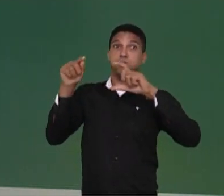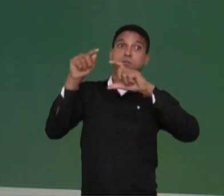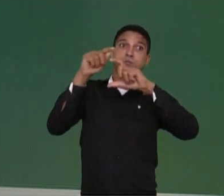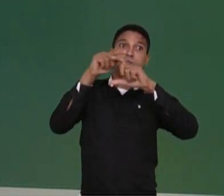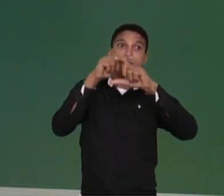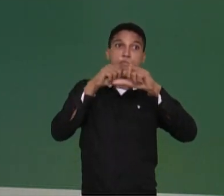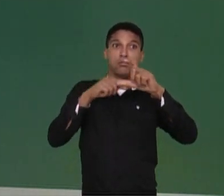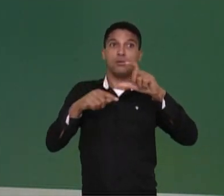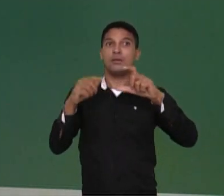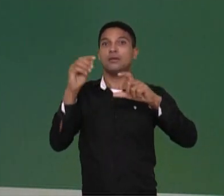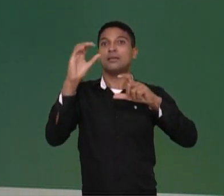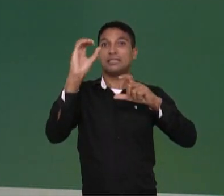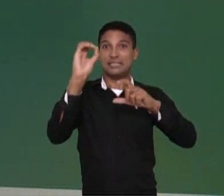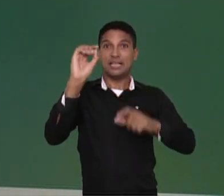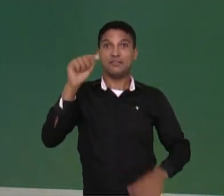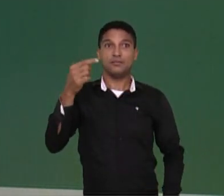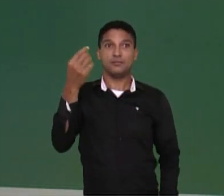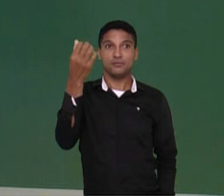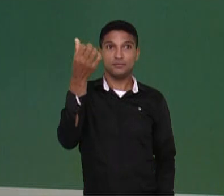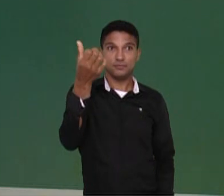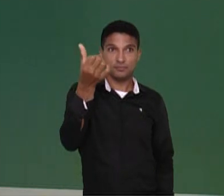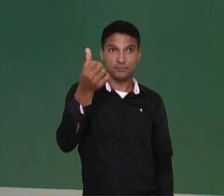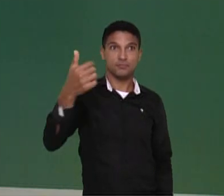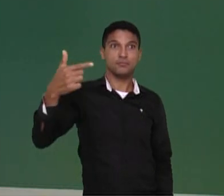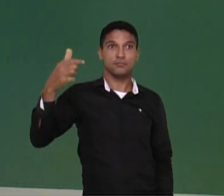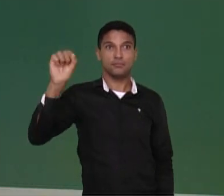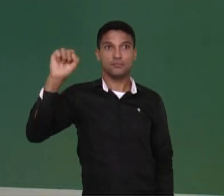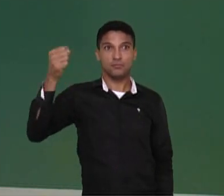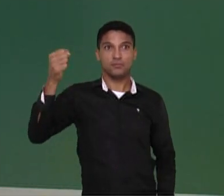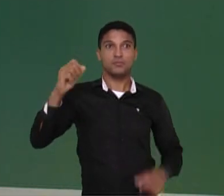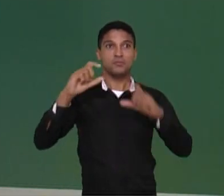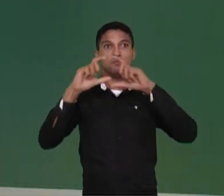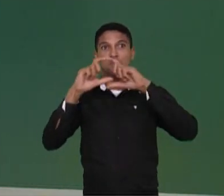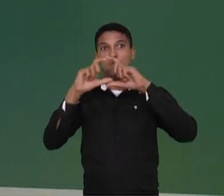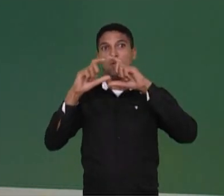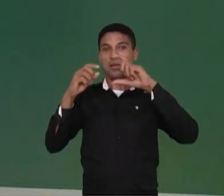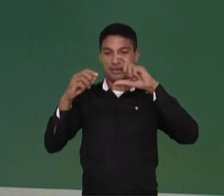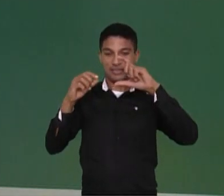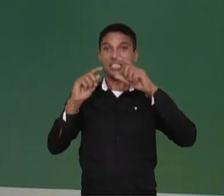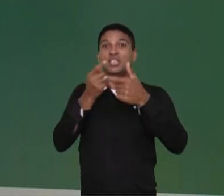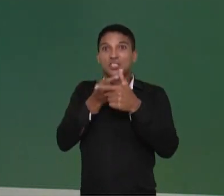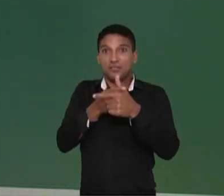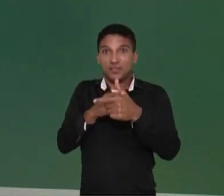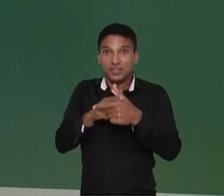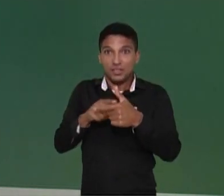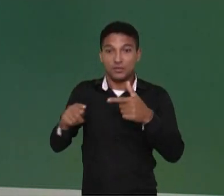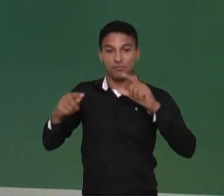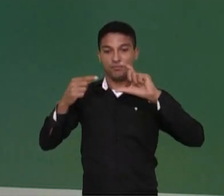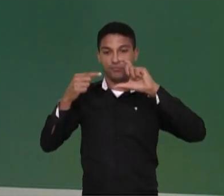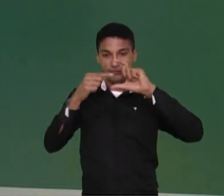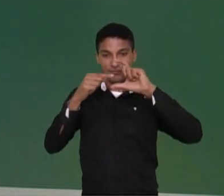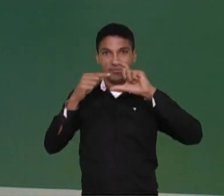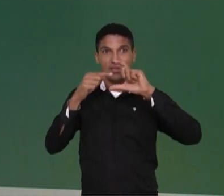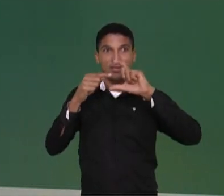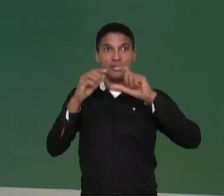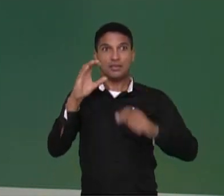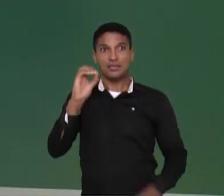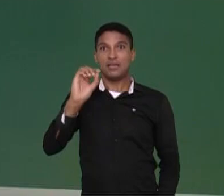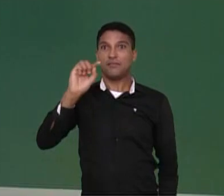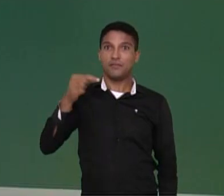0,628 dividido por 0,2. Encontrou 3,14 também? Sim. Então veja, ó, este é um